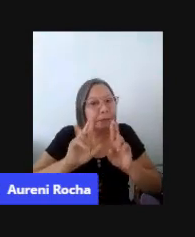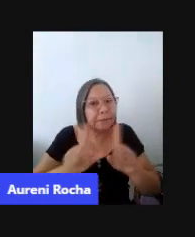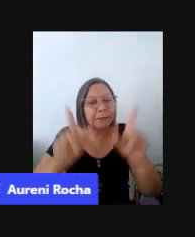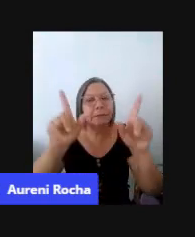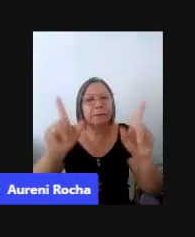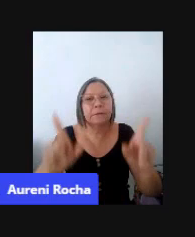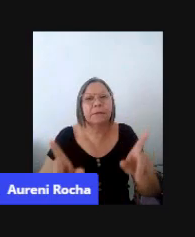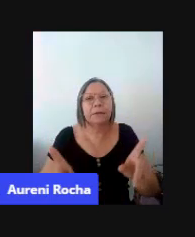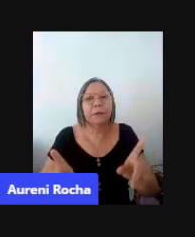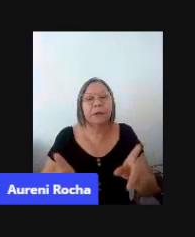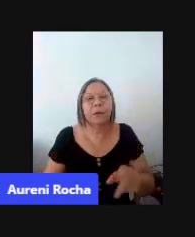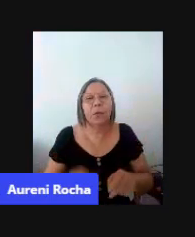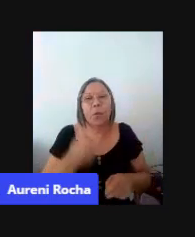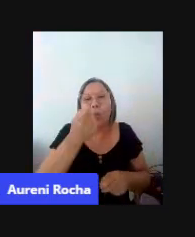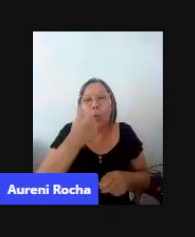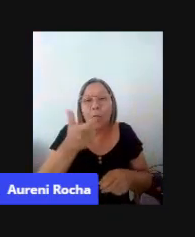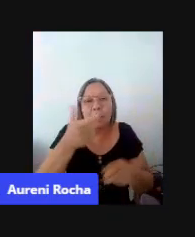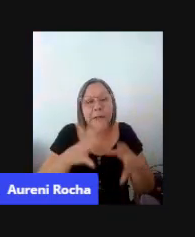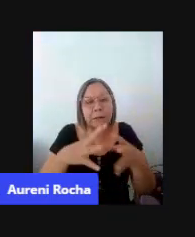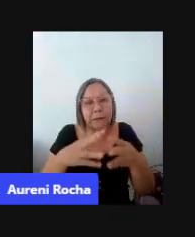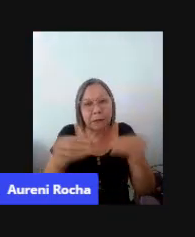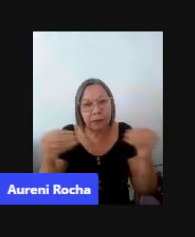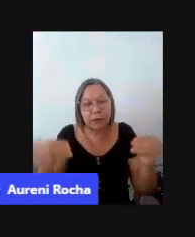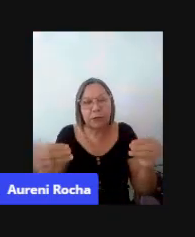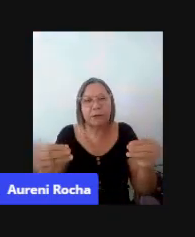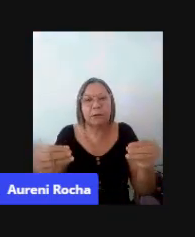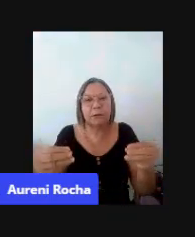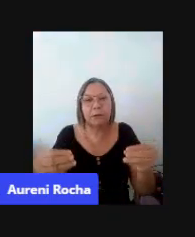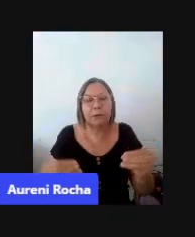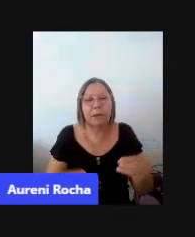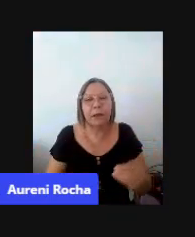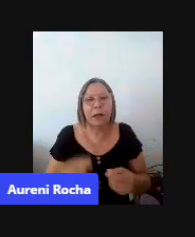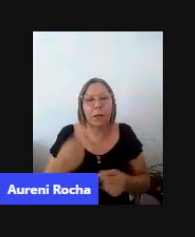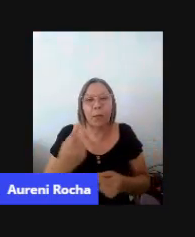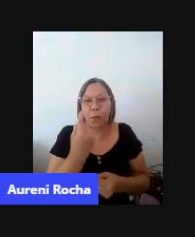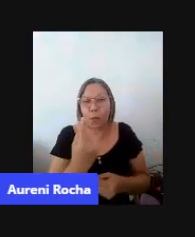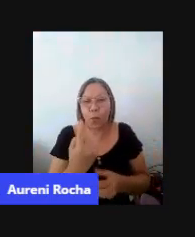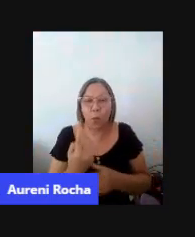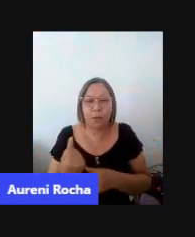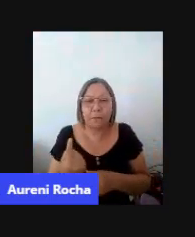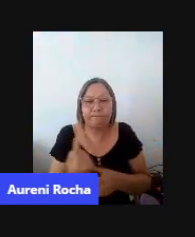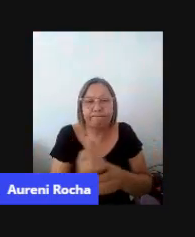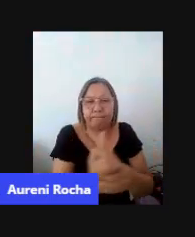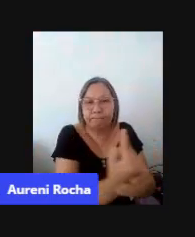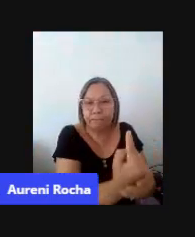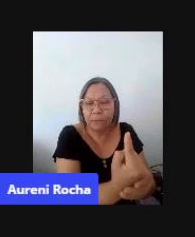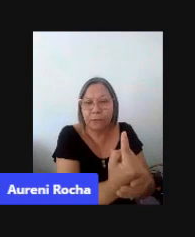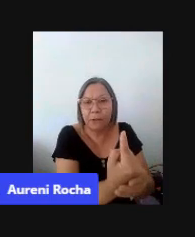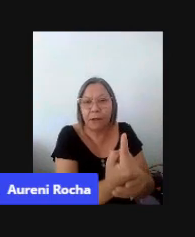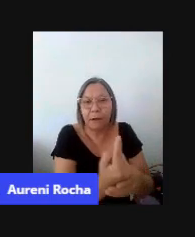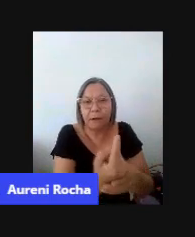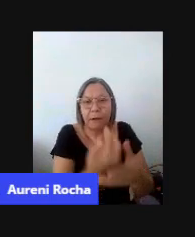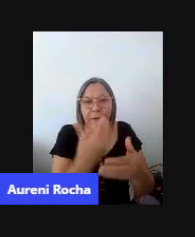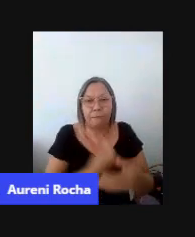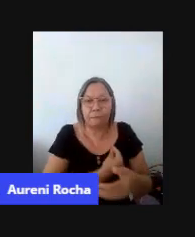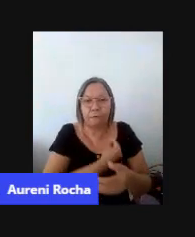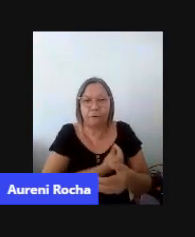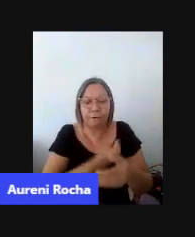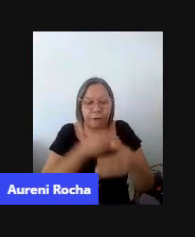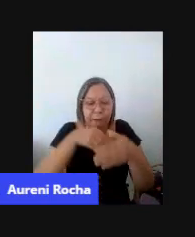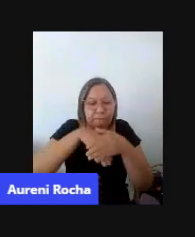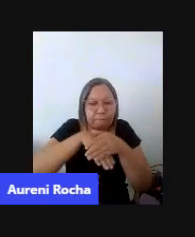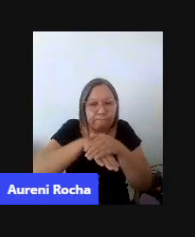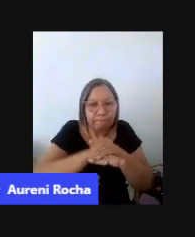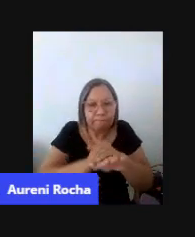extinção, uma espécie solitária que passa o dia inteiro embaixo da terra, num buraco, e sai então